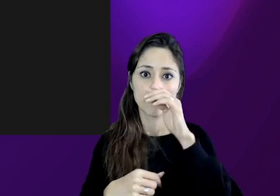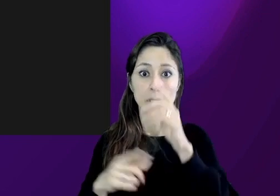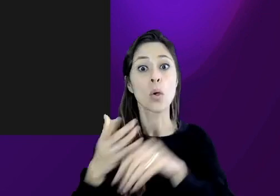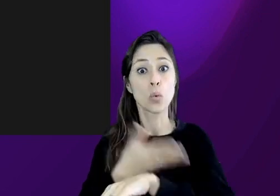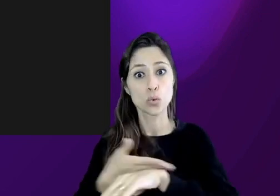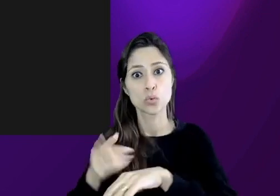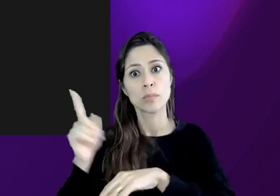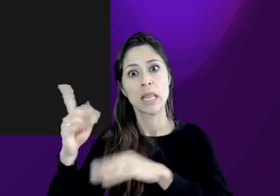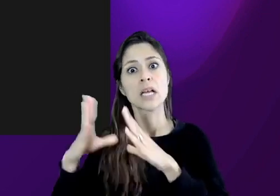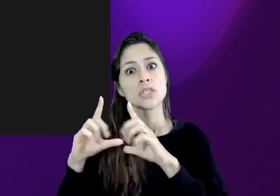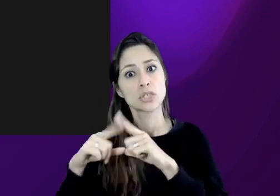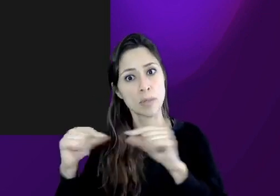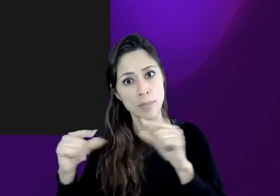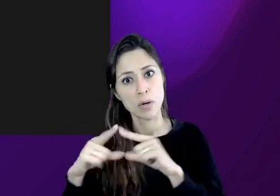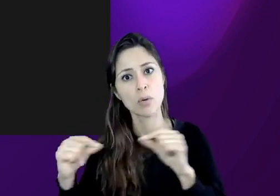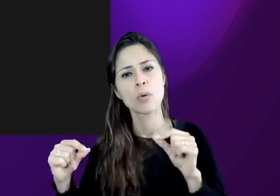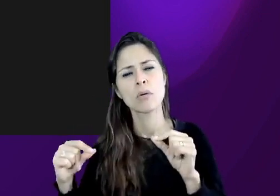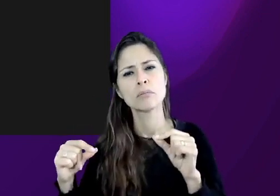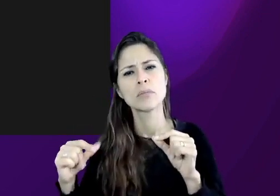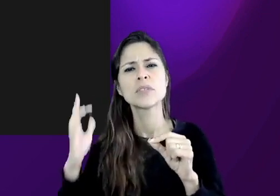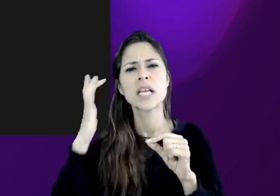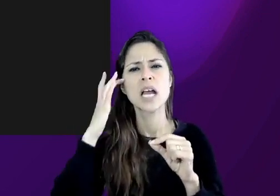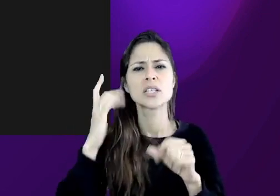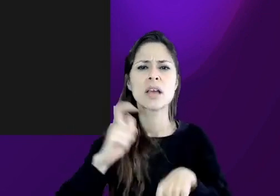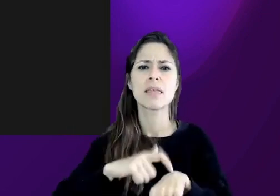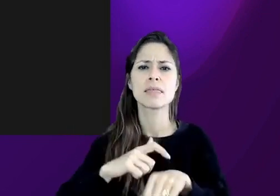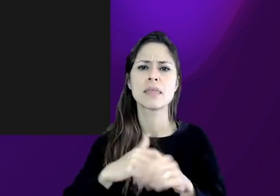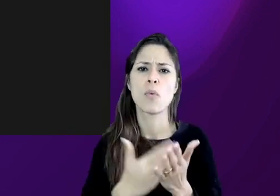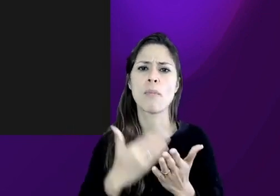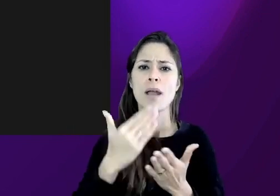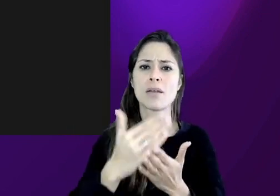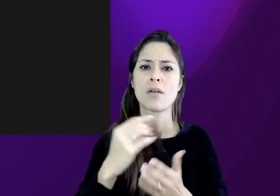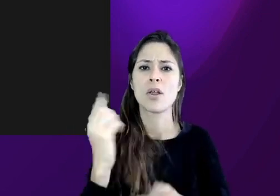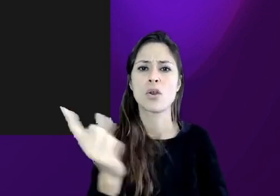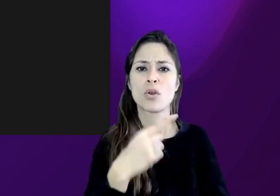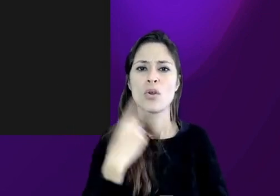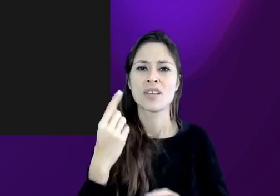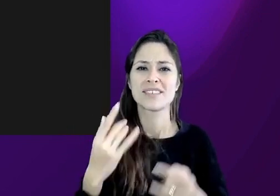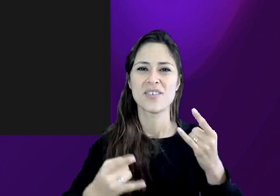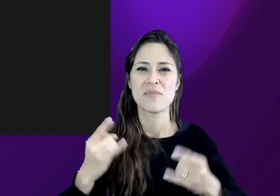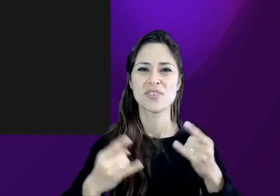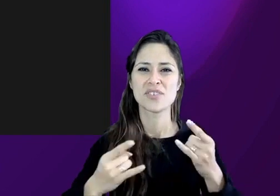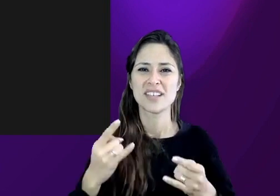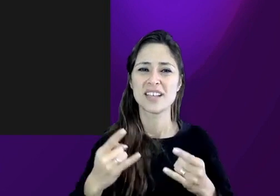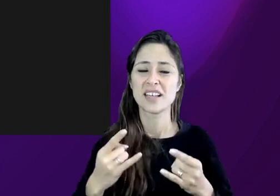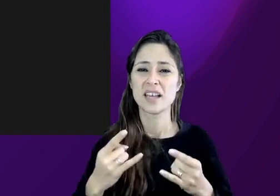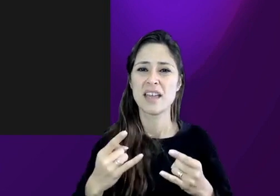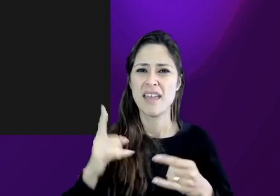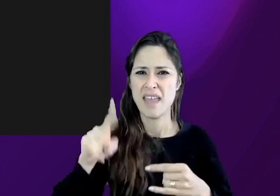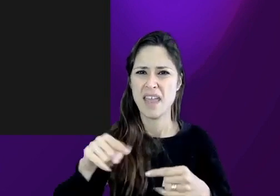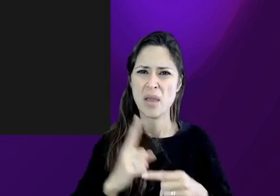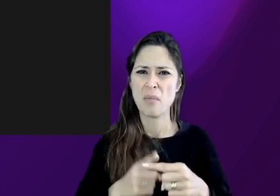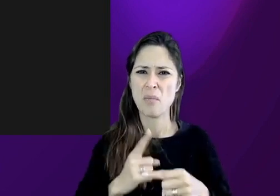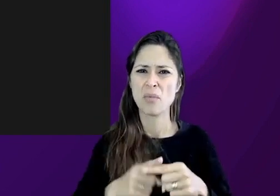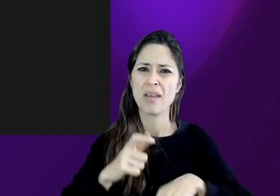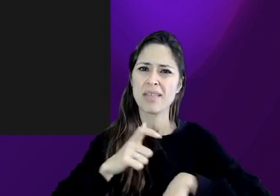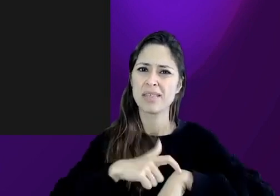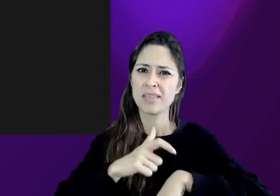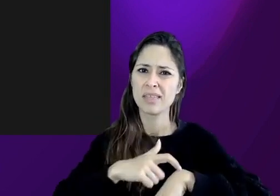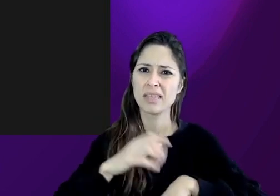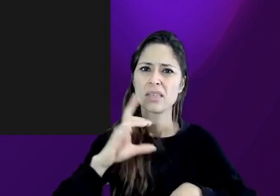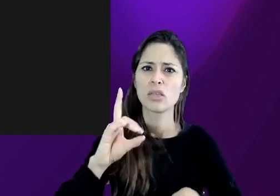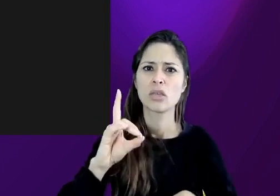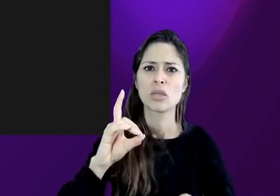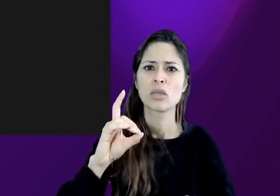locais. Você acha que esse tempo maior que a gente tem na robótica não seria por causa do docking, do tempo de docking e